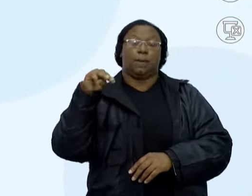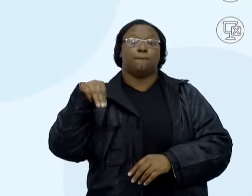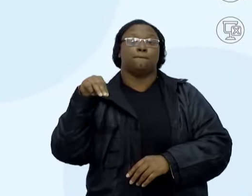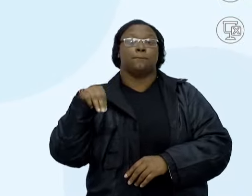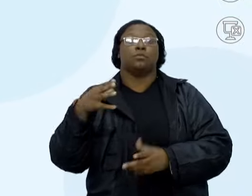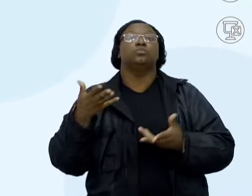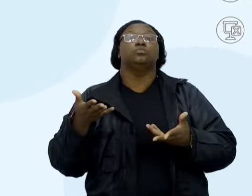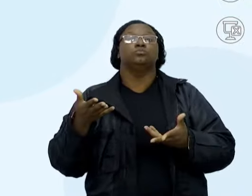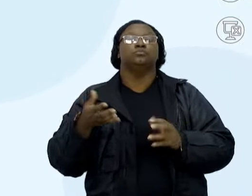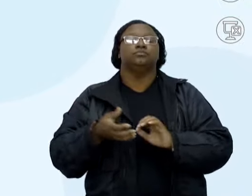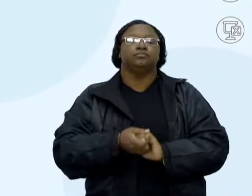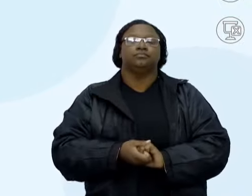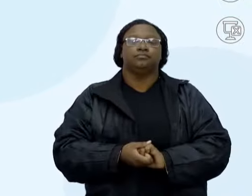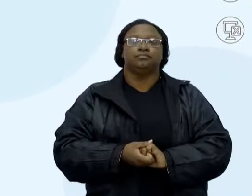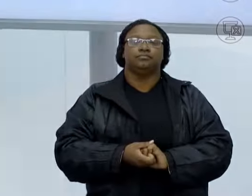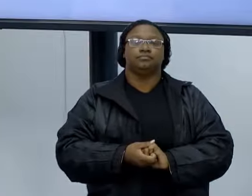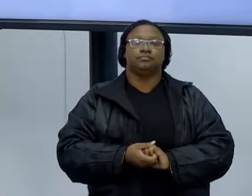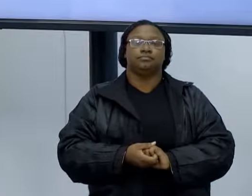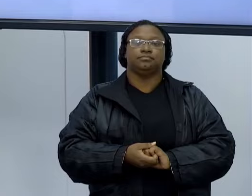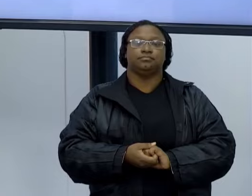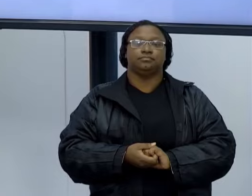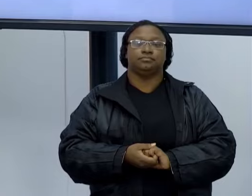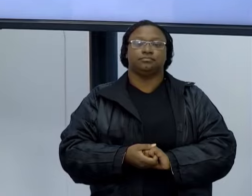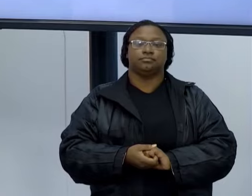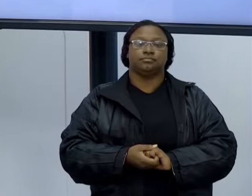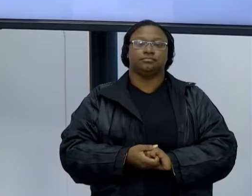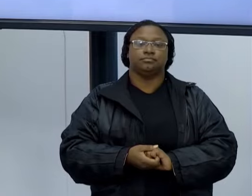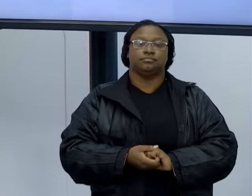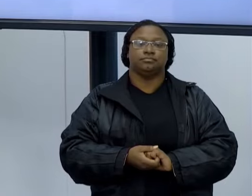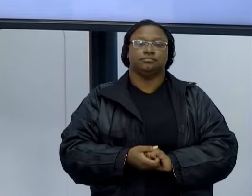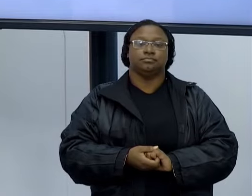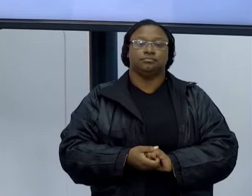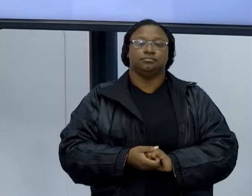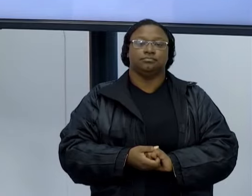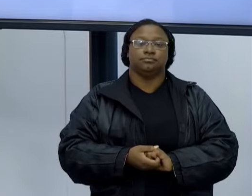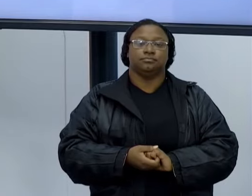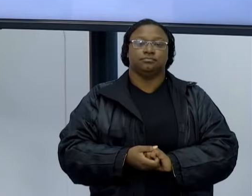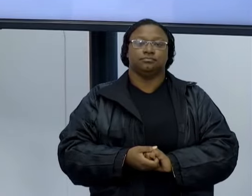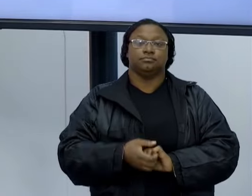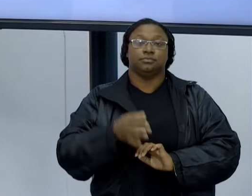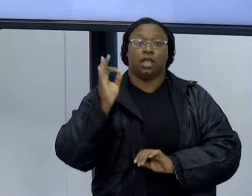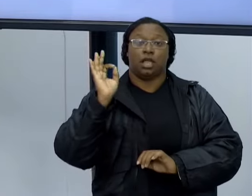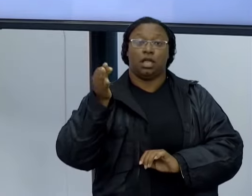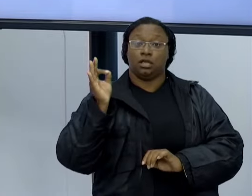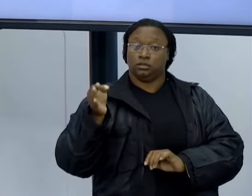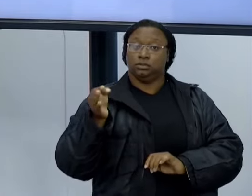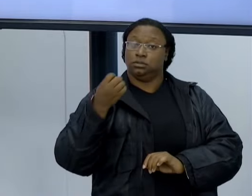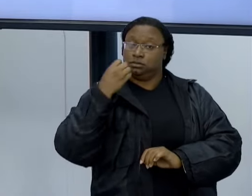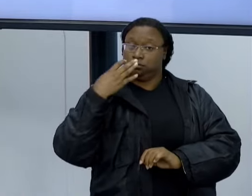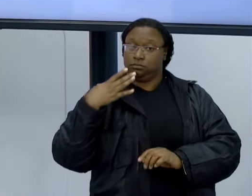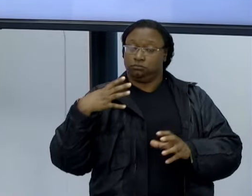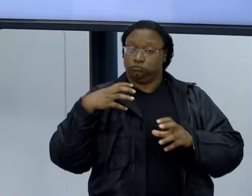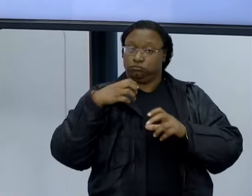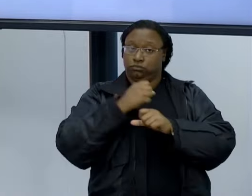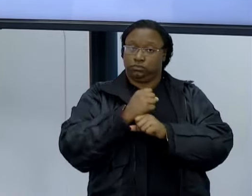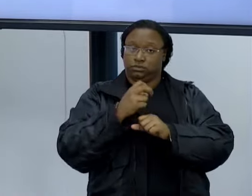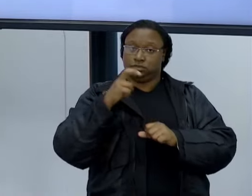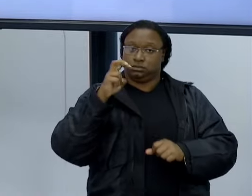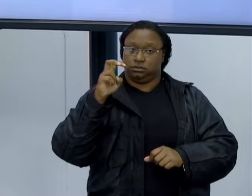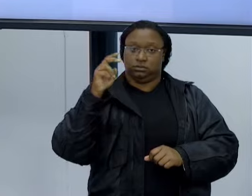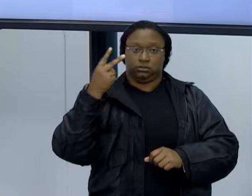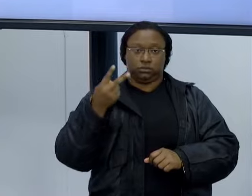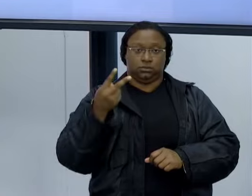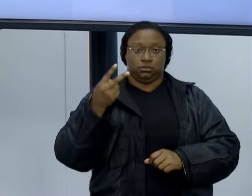que vai ter que ter? Poxa, acertou? Tá bom de conta, hein? Vai ter que ter 52